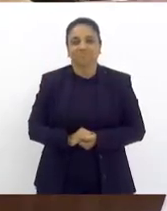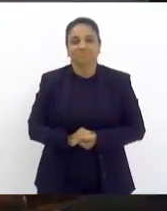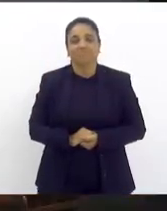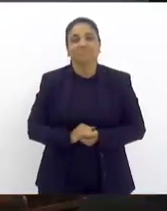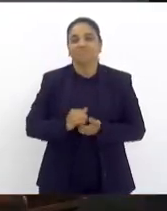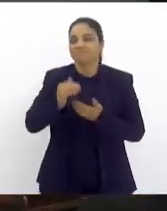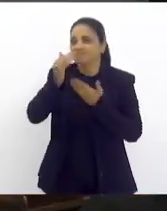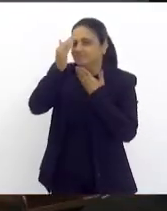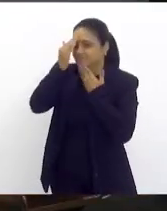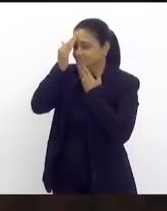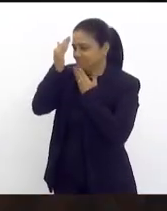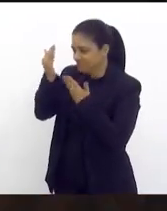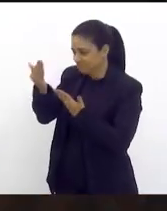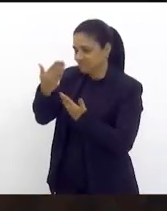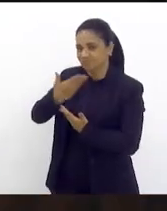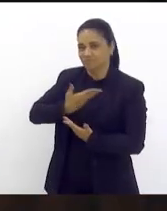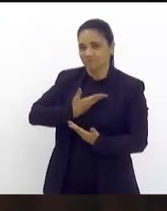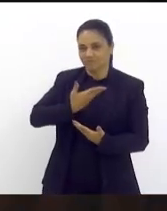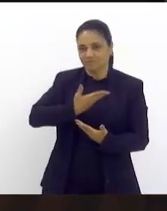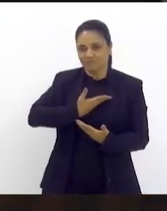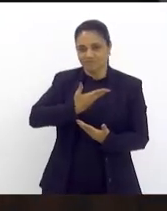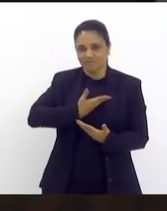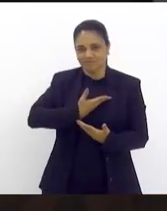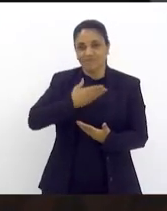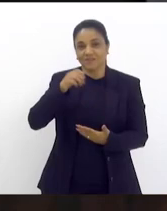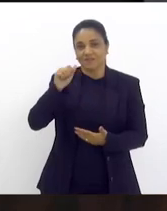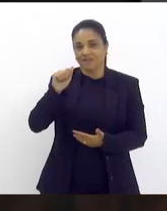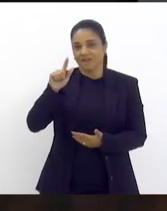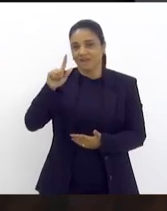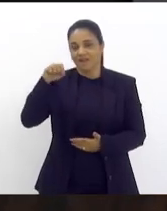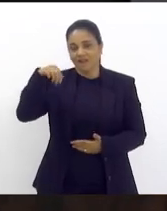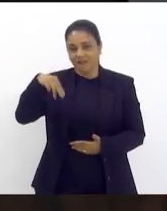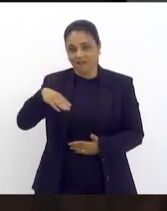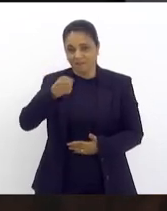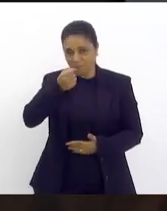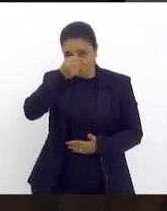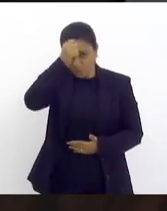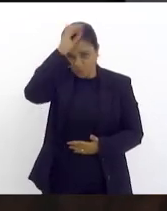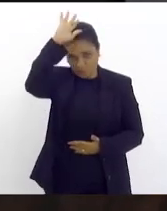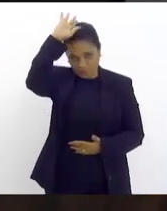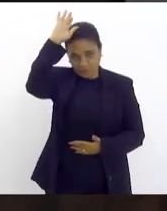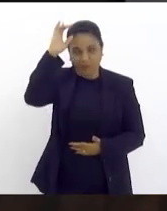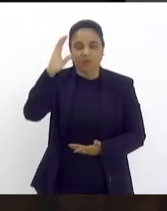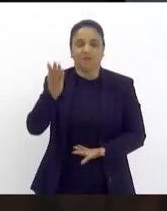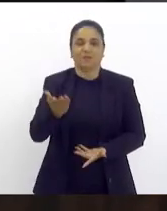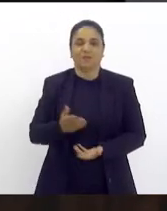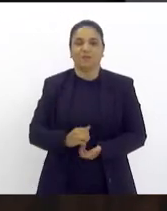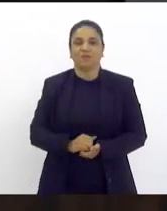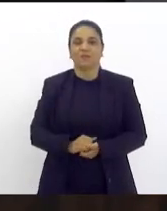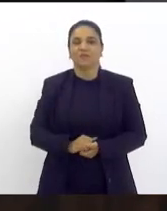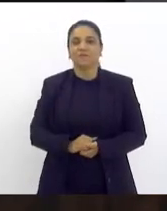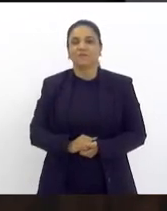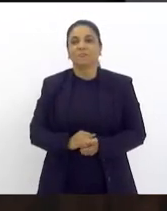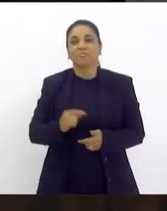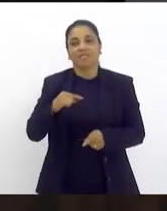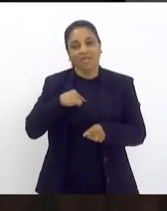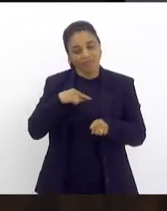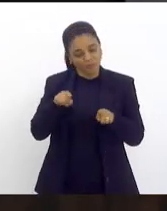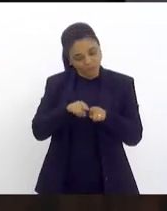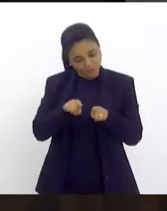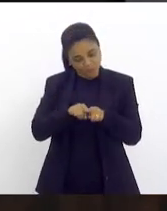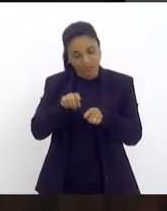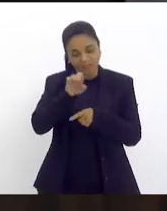Obrigado, querido amigo Alan Bombeiro, meu irmão. Só que eu ainda sou deputado